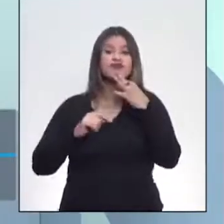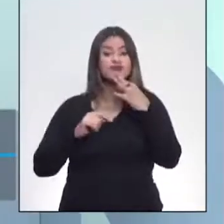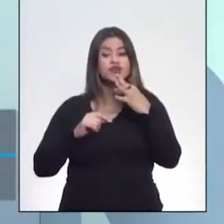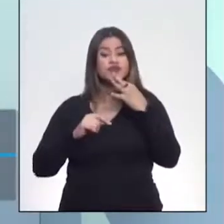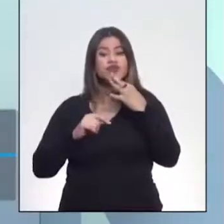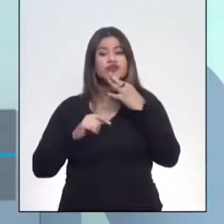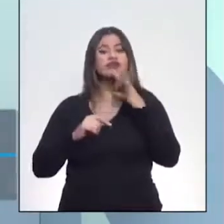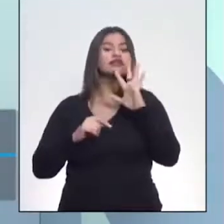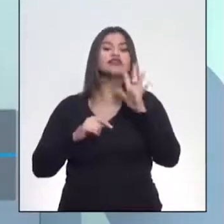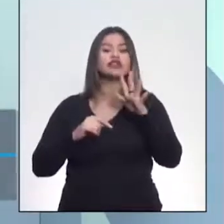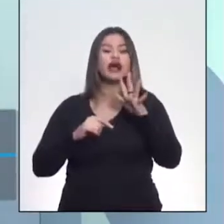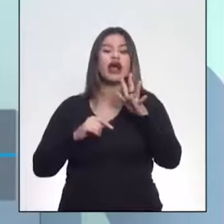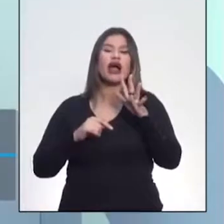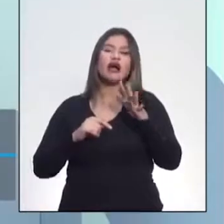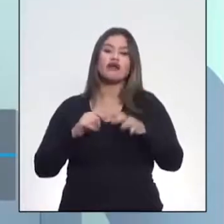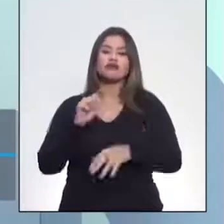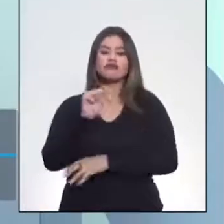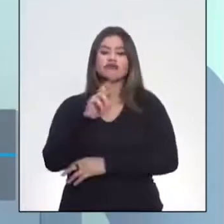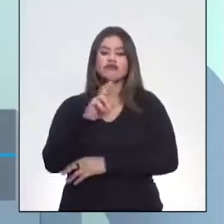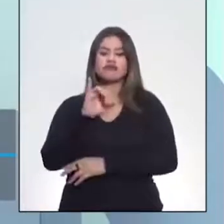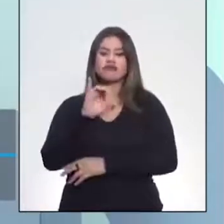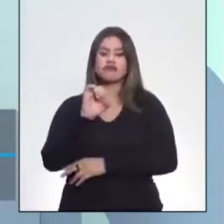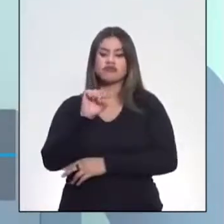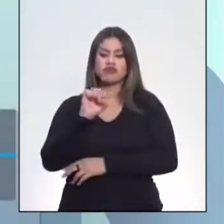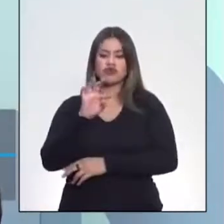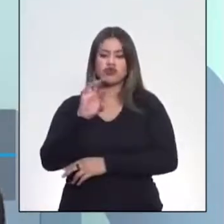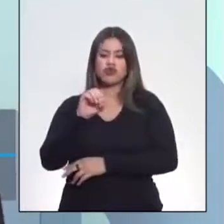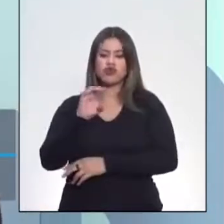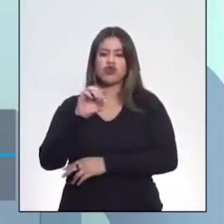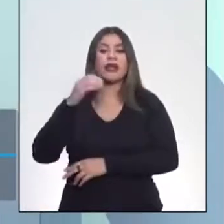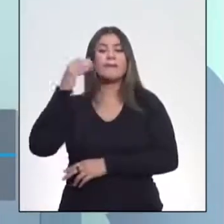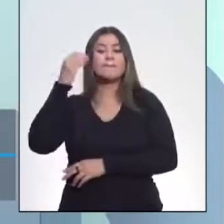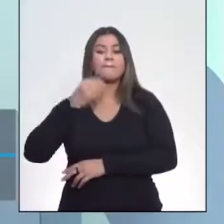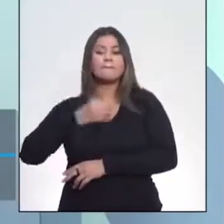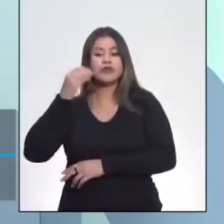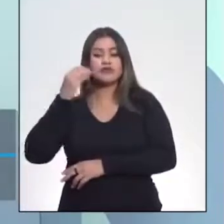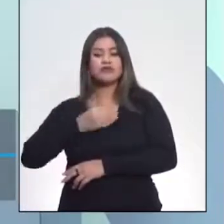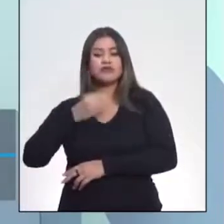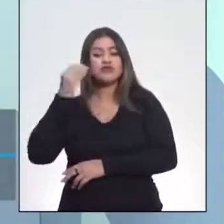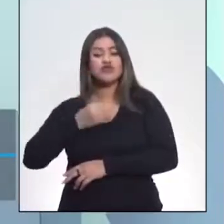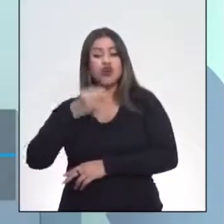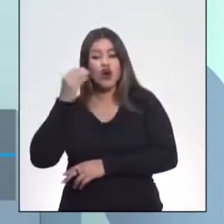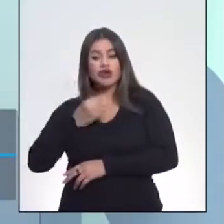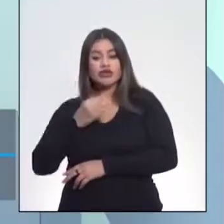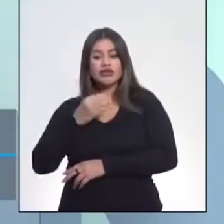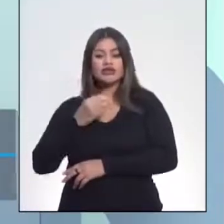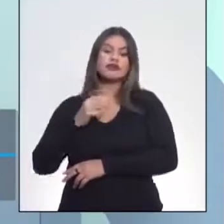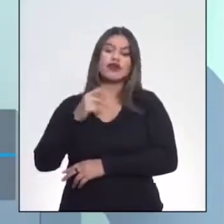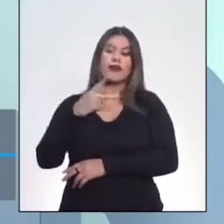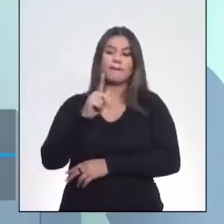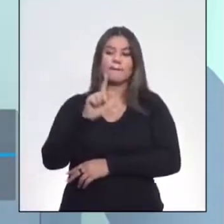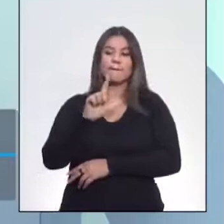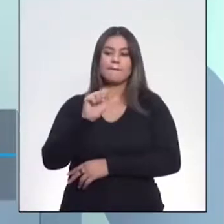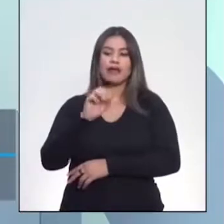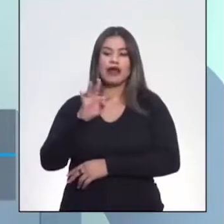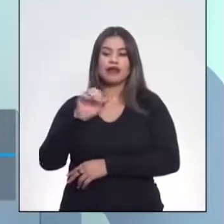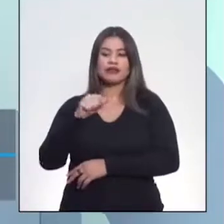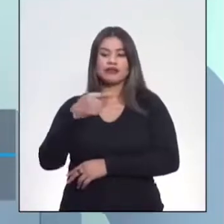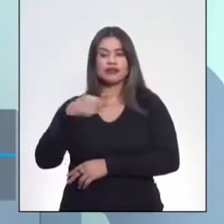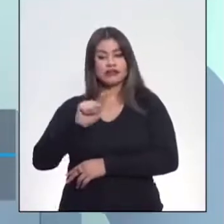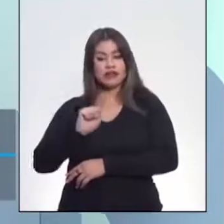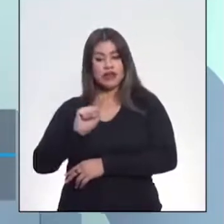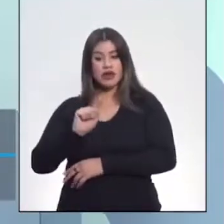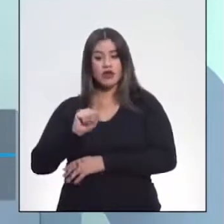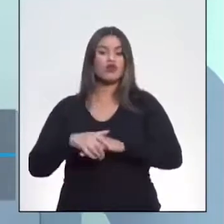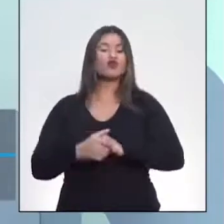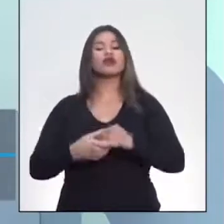conhecimento prévio como Aristóteles Platão Sócrates na época dos filósofos essa